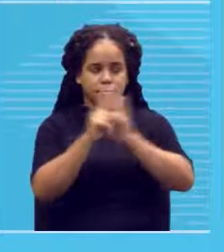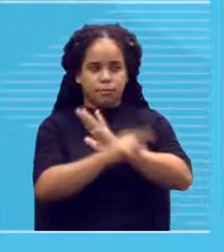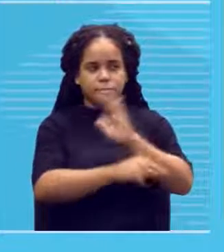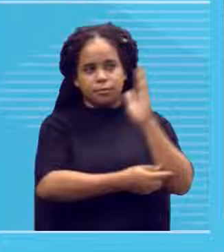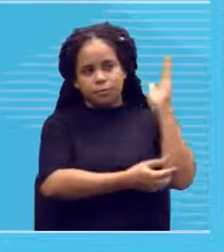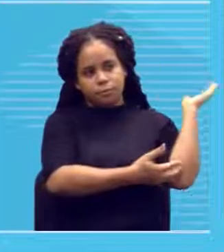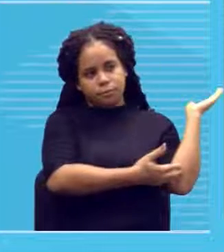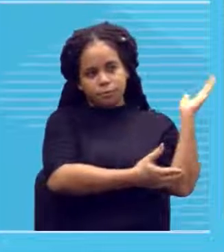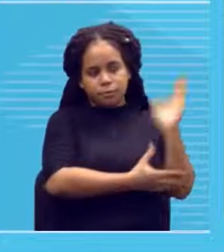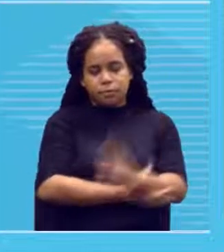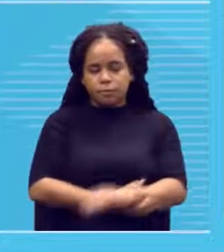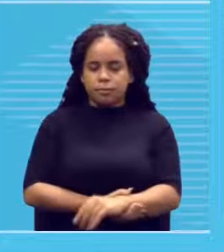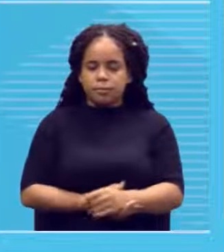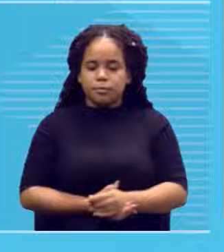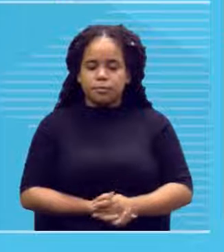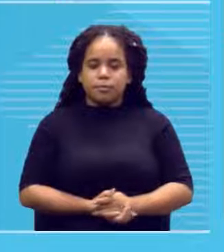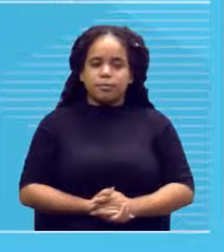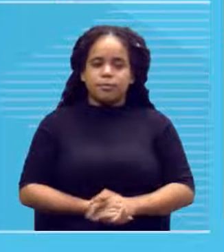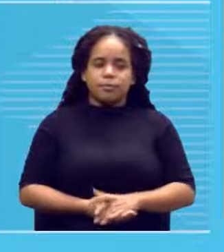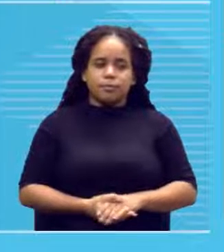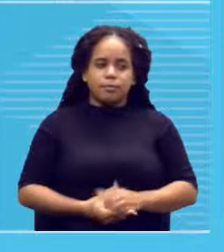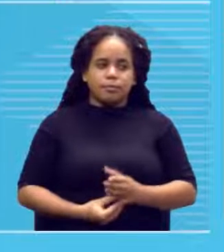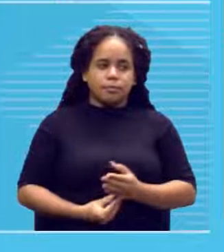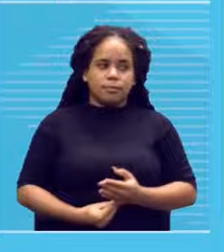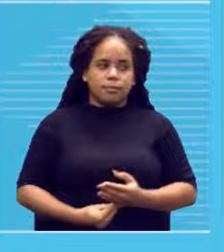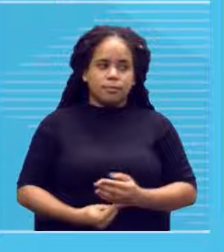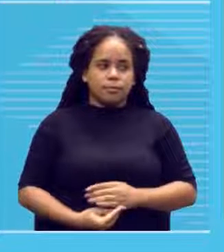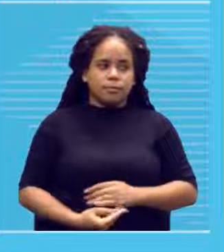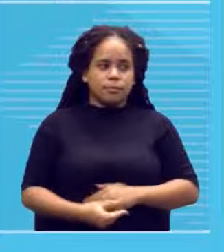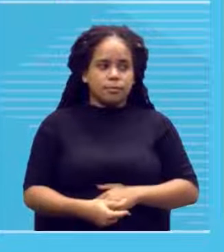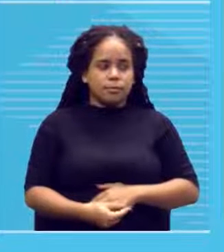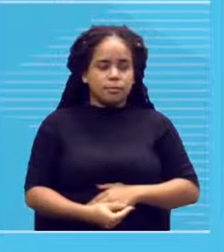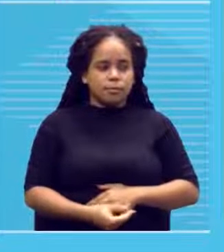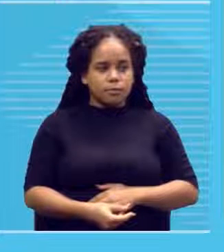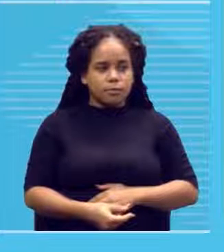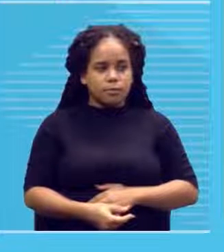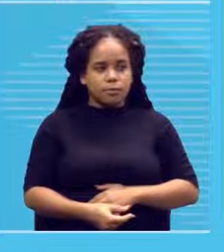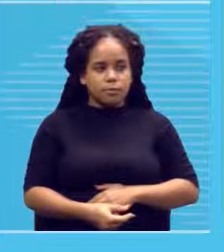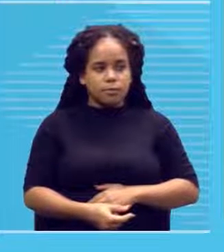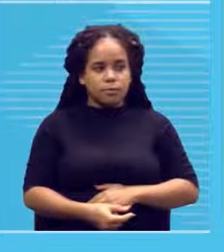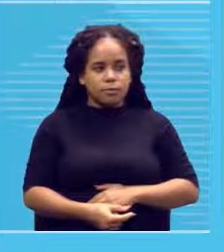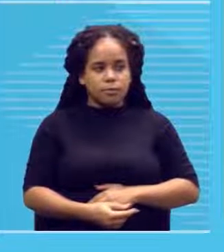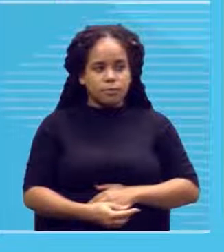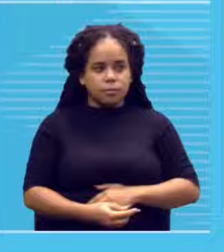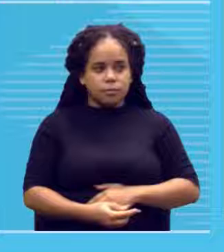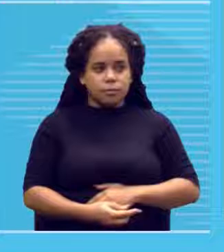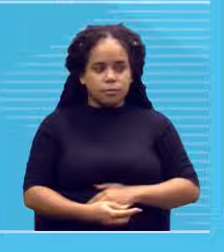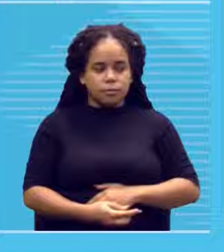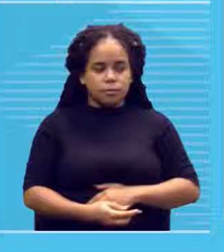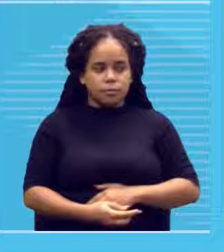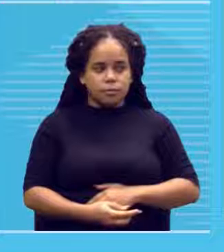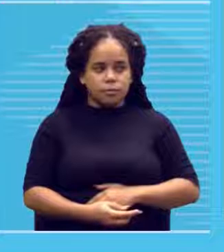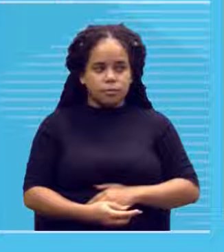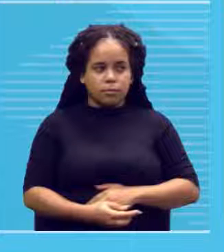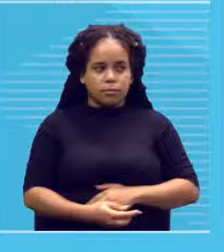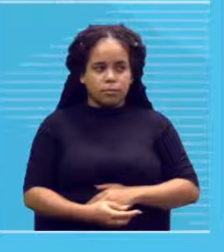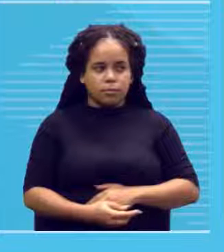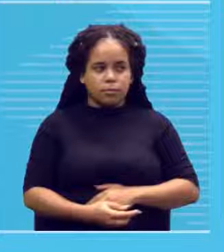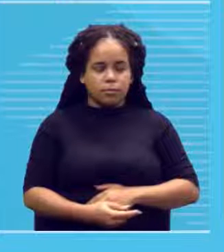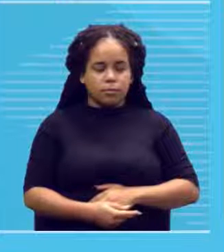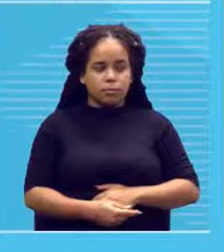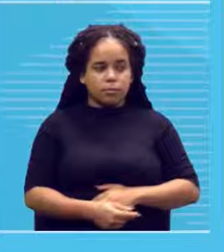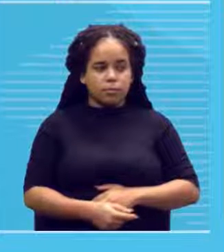de uma equipe de corrida necessita que as seguintes medidas realizadas em um carro sejam obtidas em metros